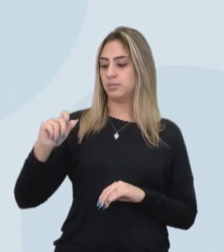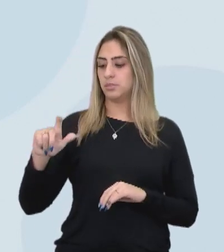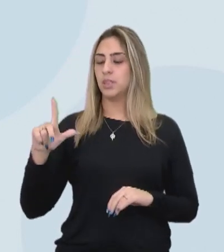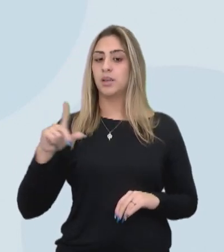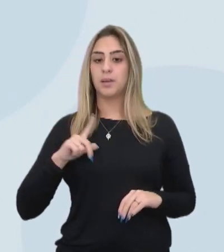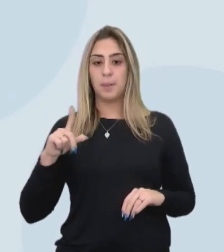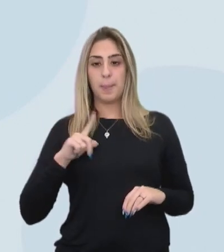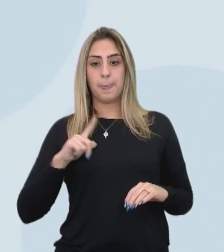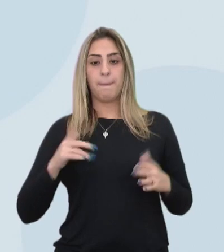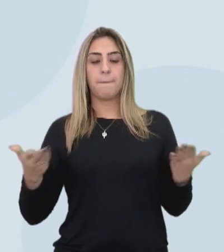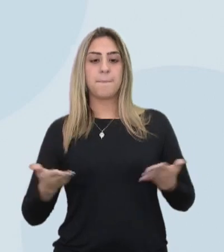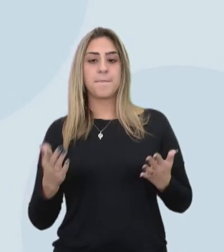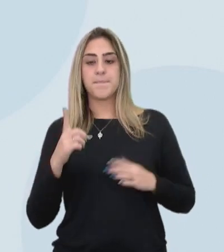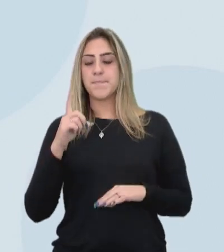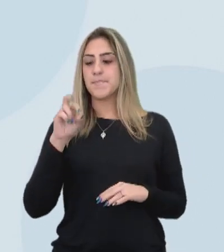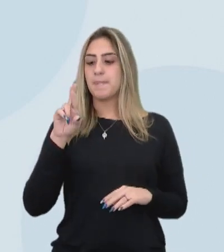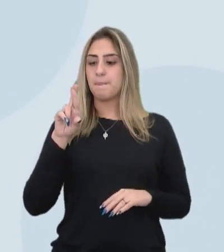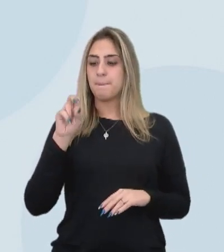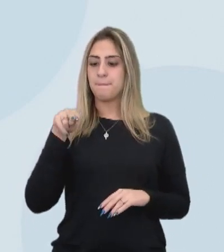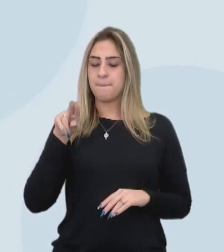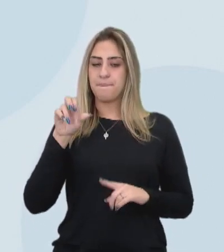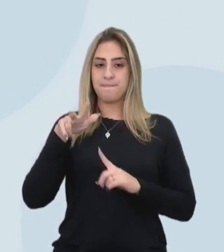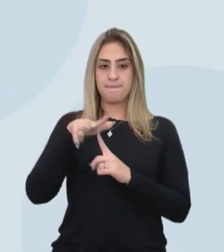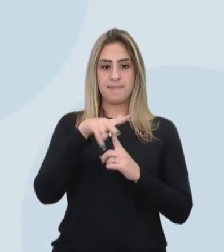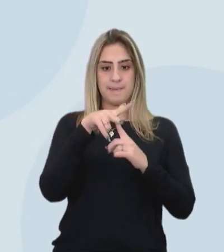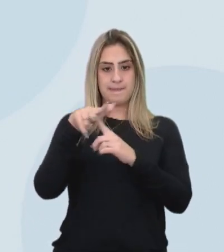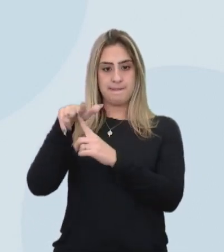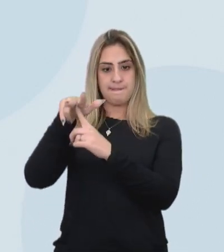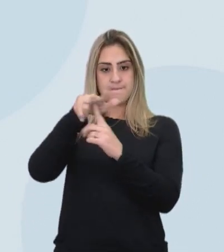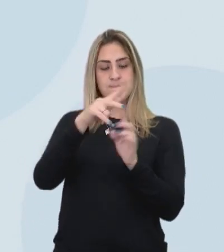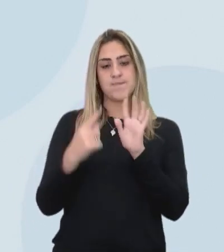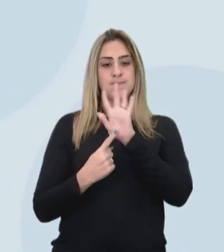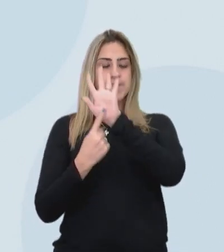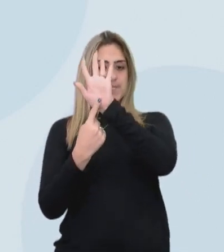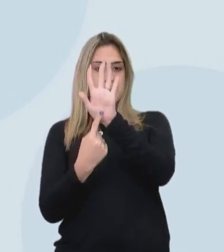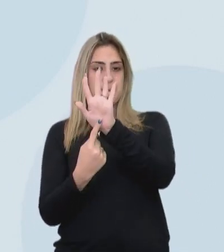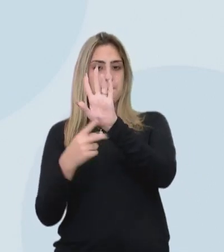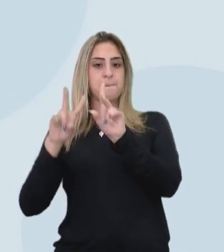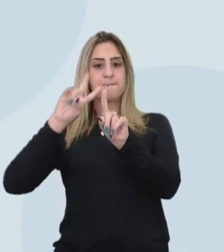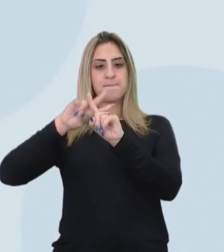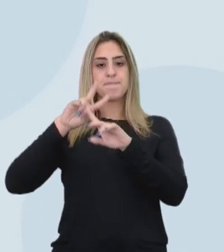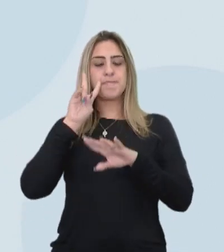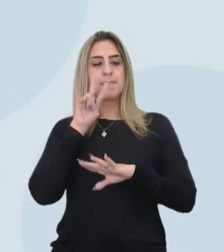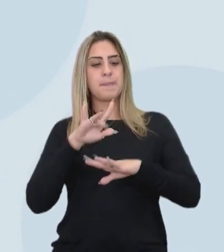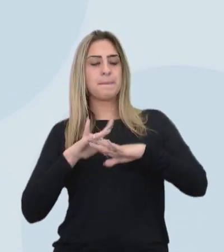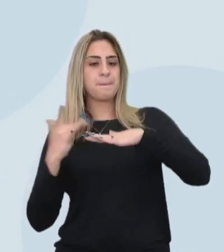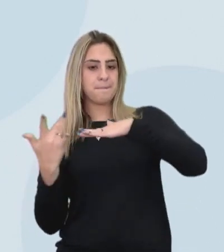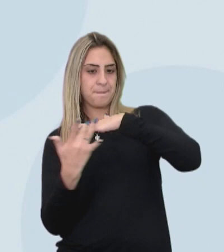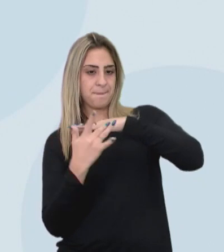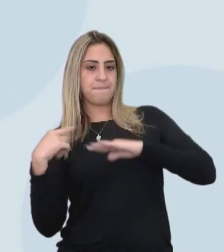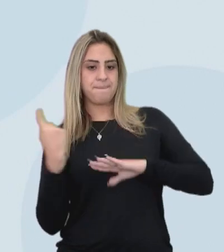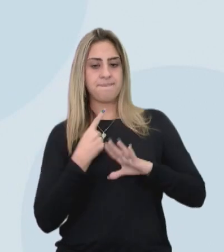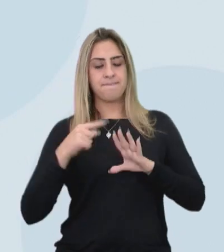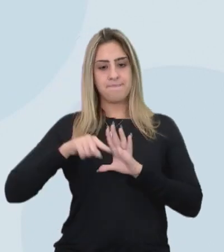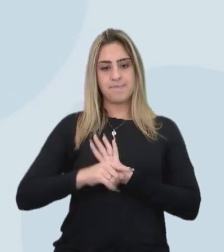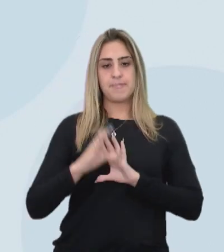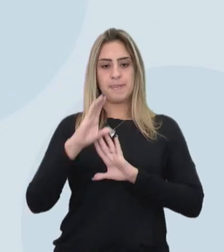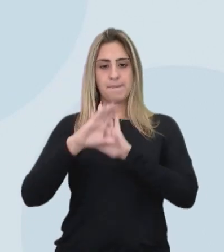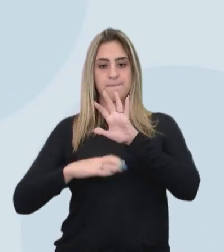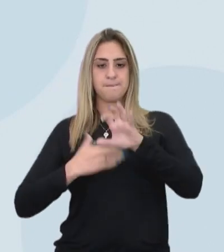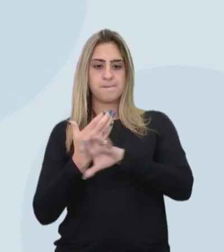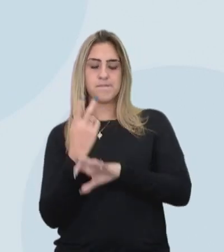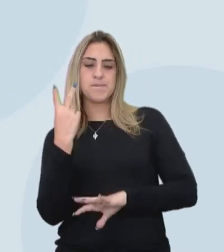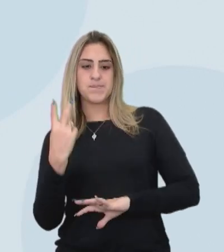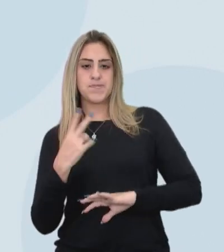Temos aí agora o drone, a tecnologia trazendo para a gente o hashtag Se Liga na Mídia, que é o nosso aprofundamento com a unidade